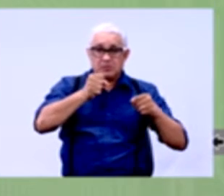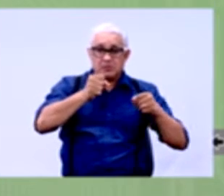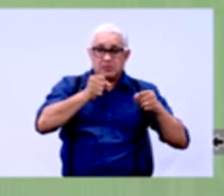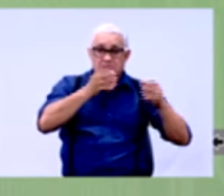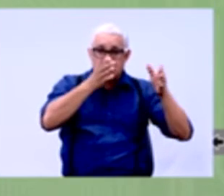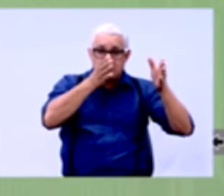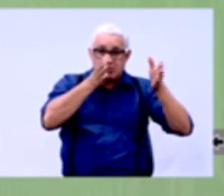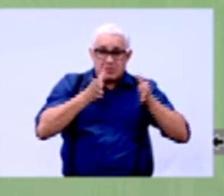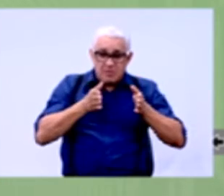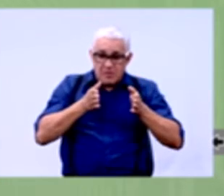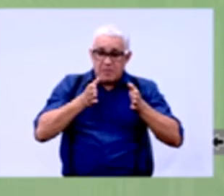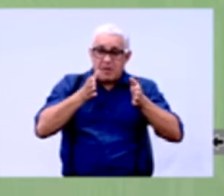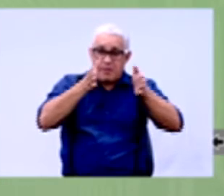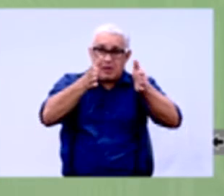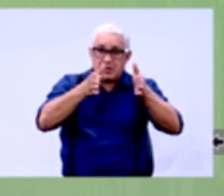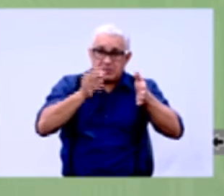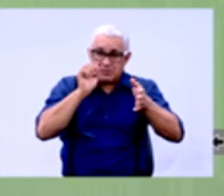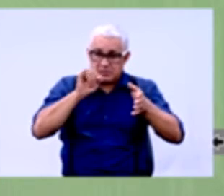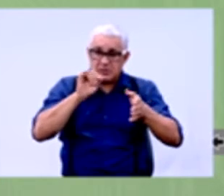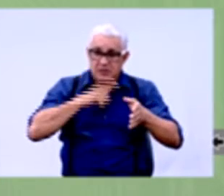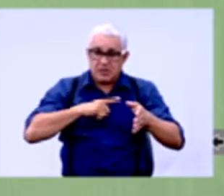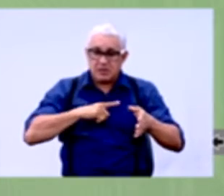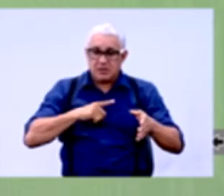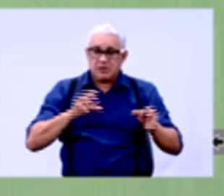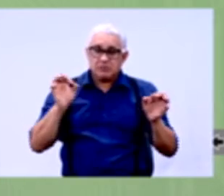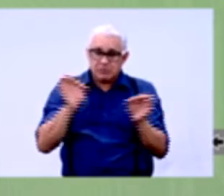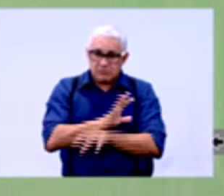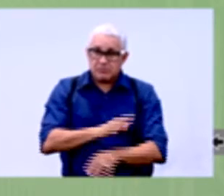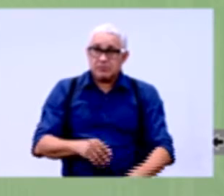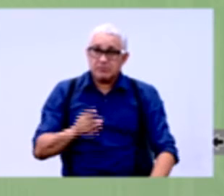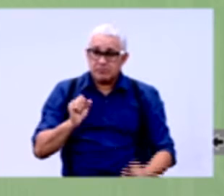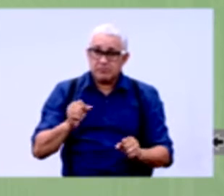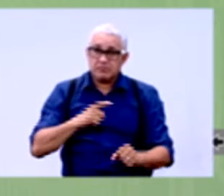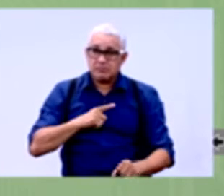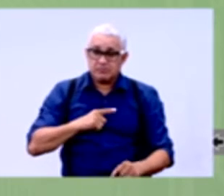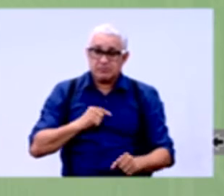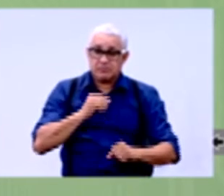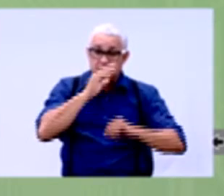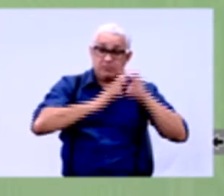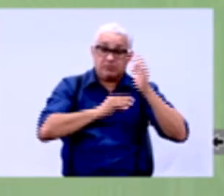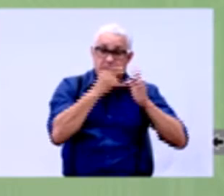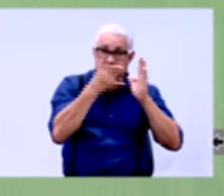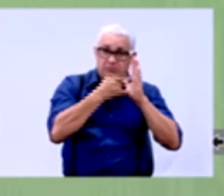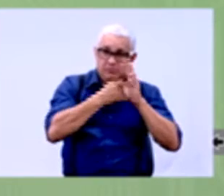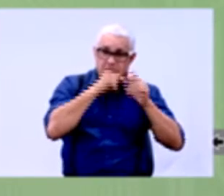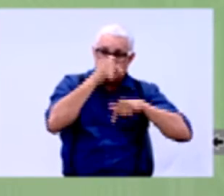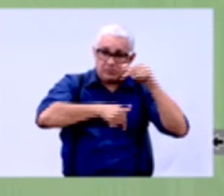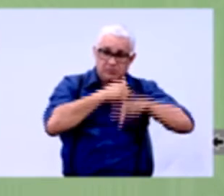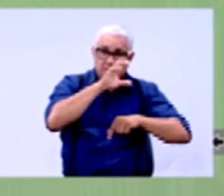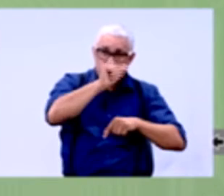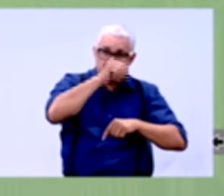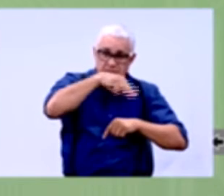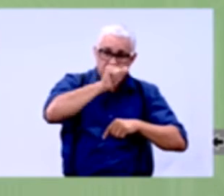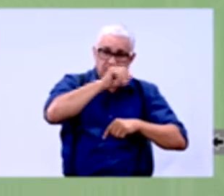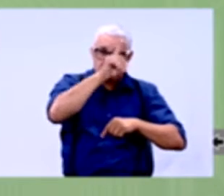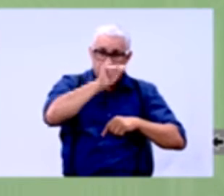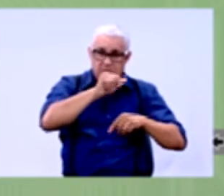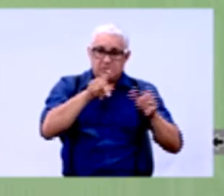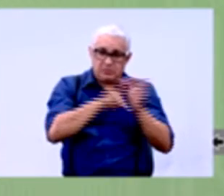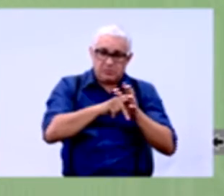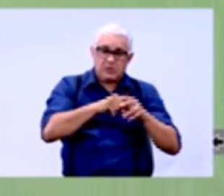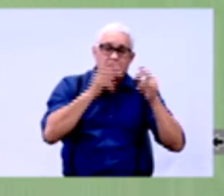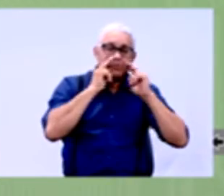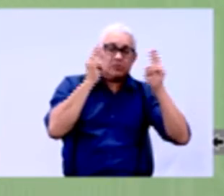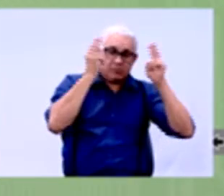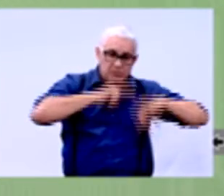Então, nós podemos ter um desenvolvedor trabalhando em uma camada de visão, por exemplo, construindo